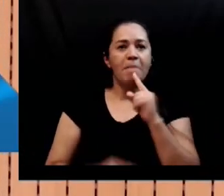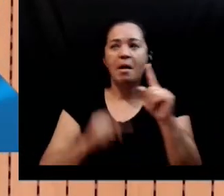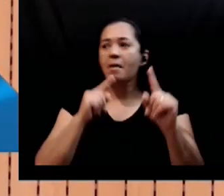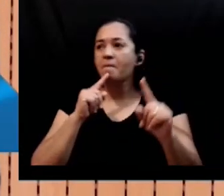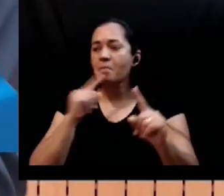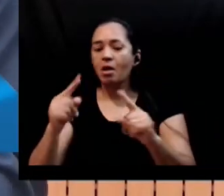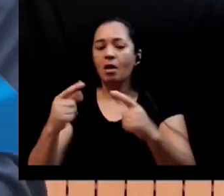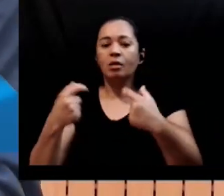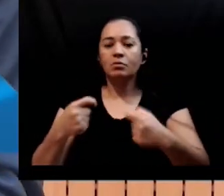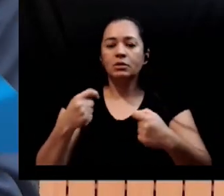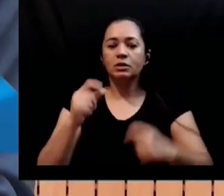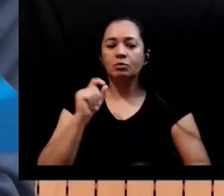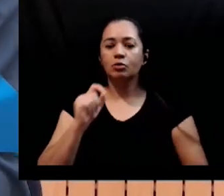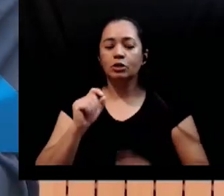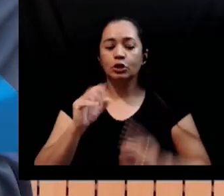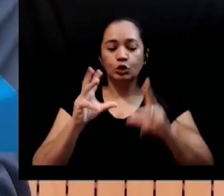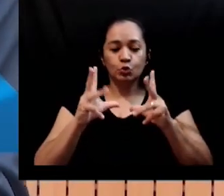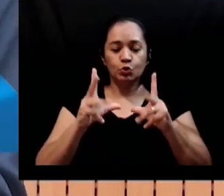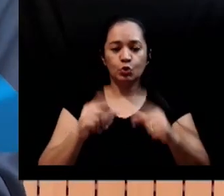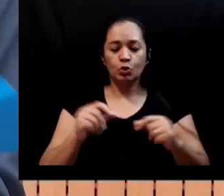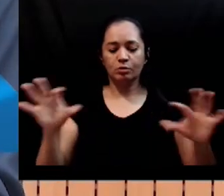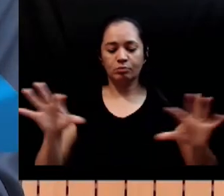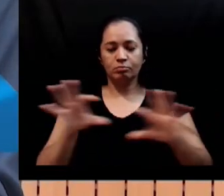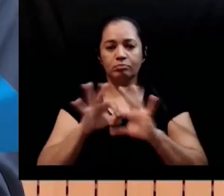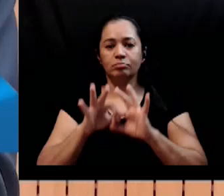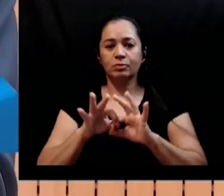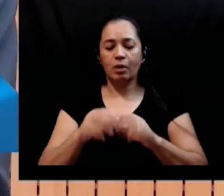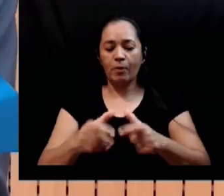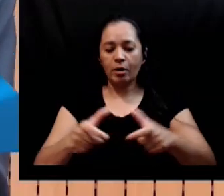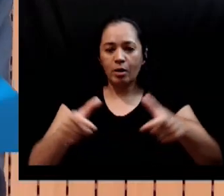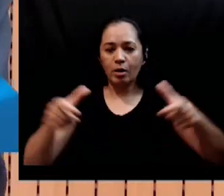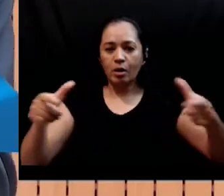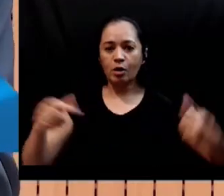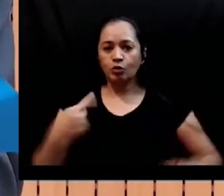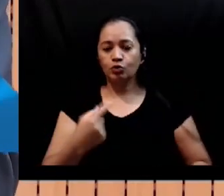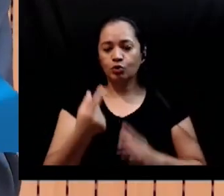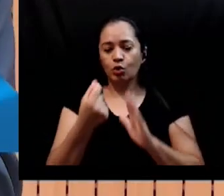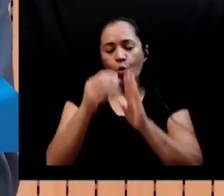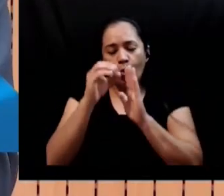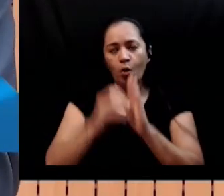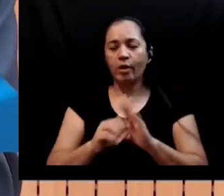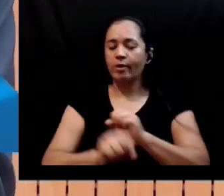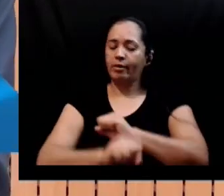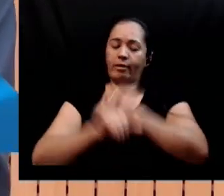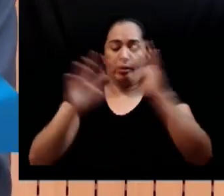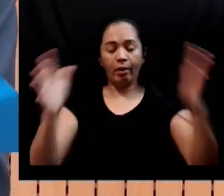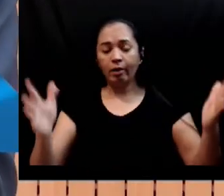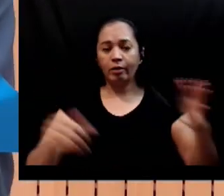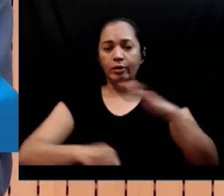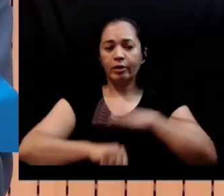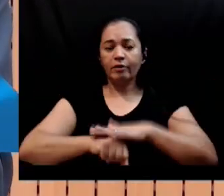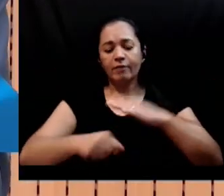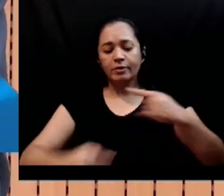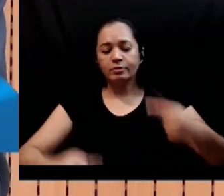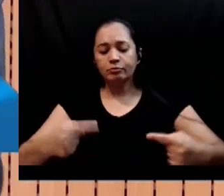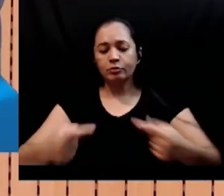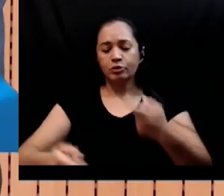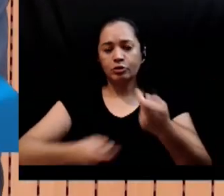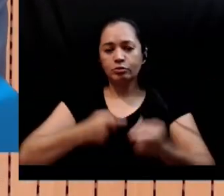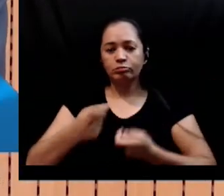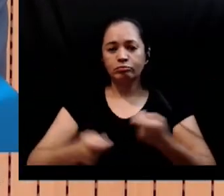que todos se unam para aumentar os nossos orçamentos e, óbvio, que faça a política e a gestão